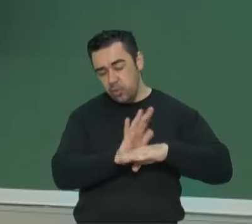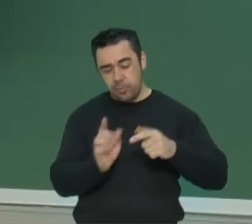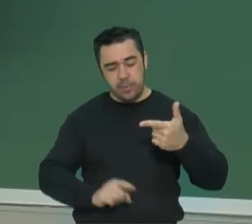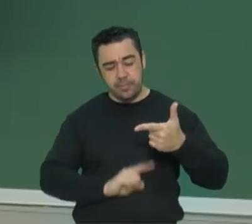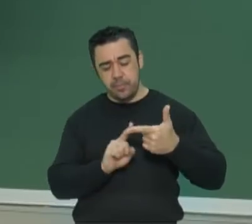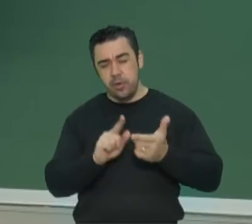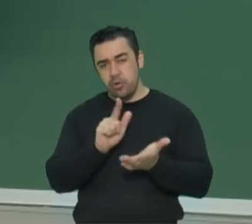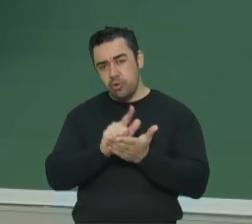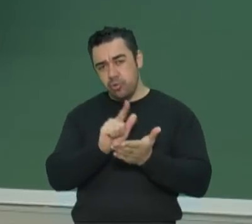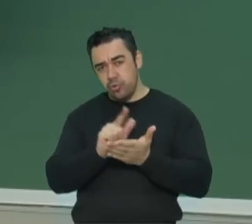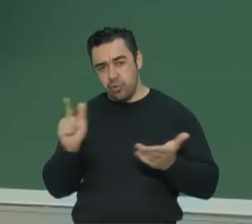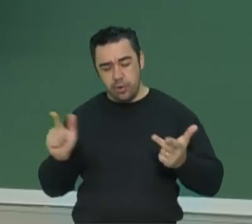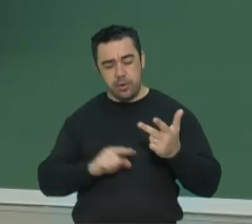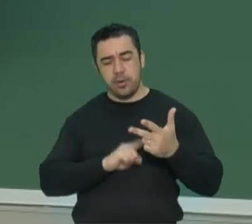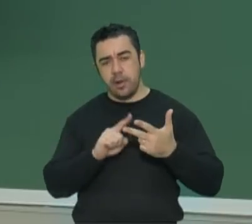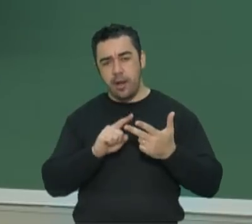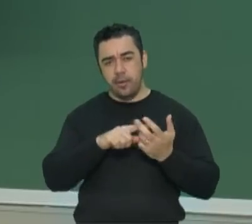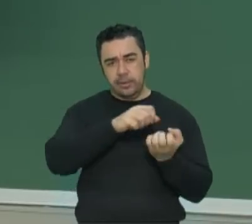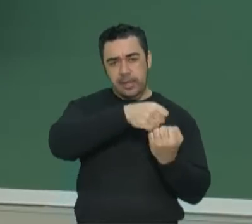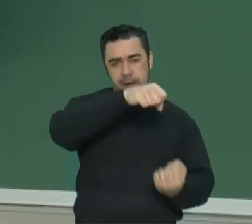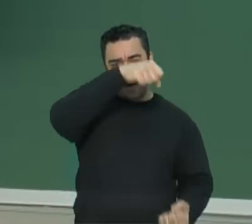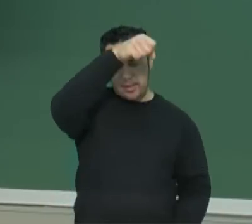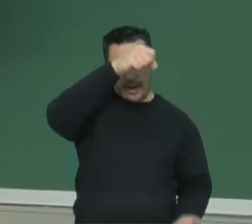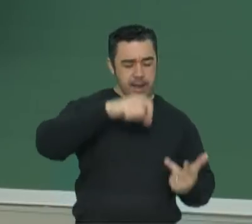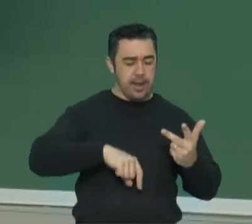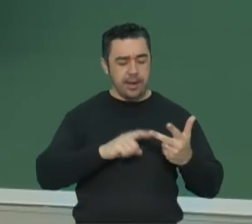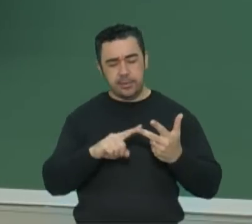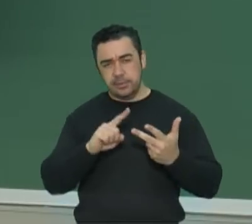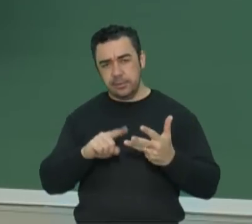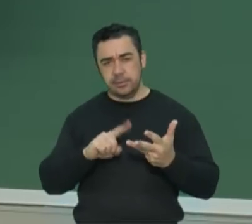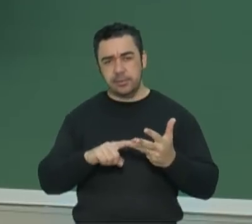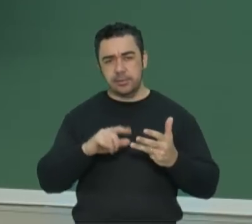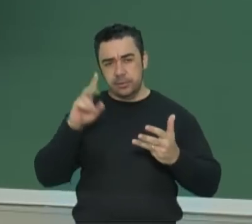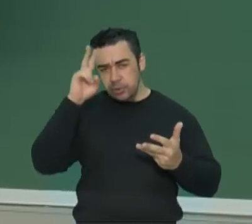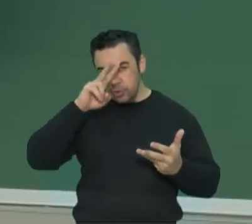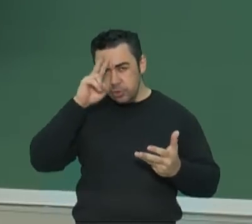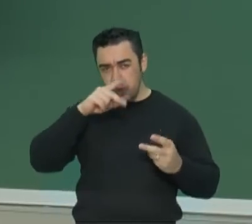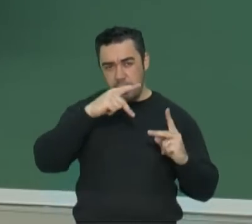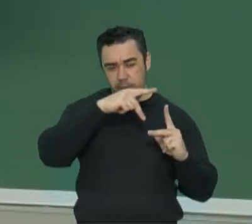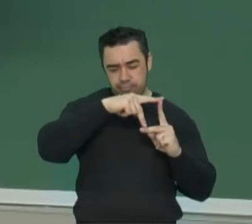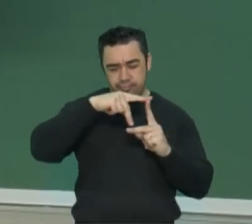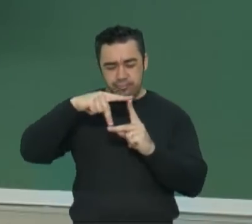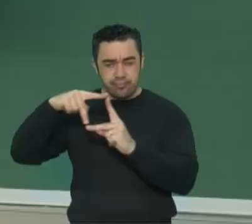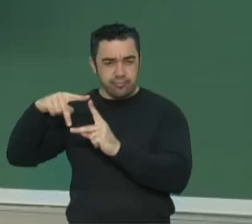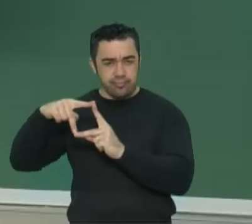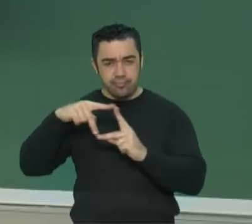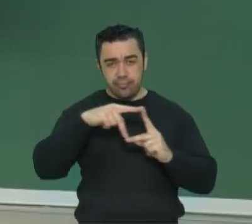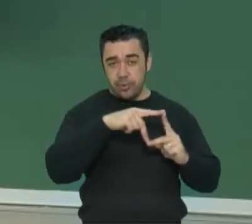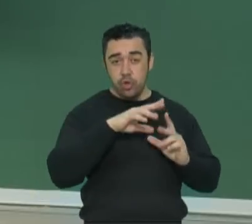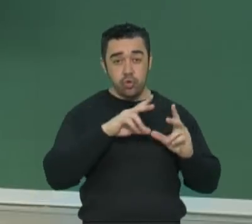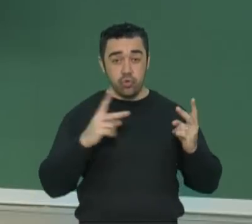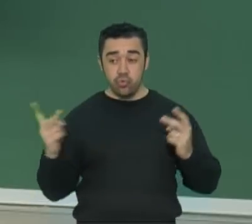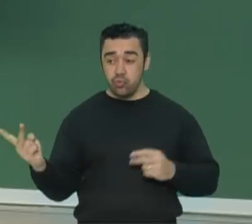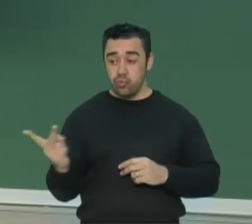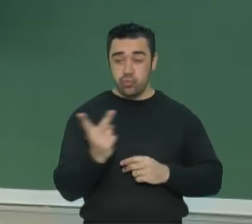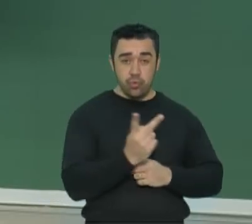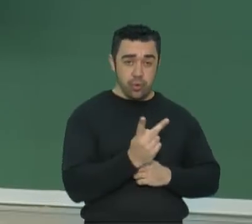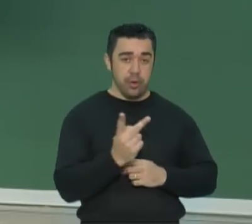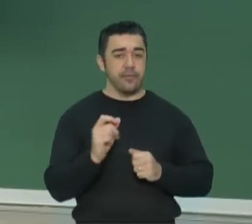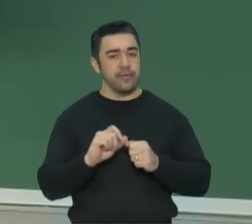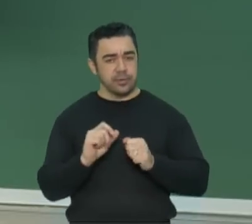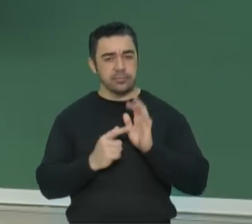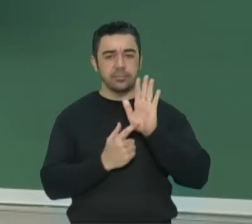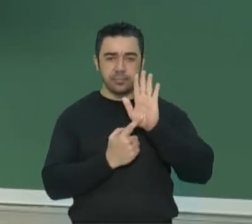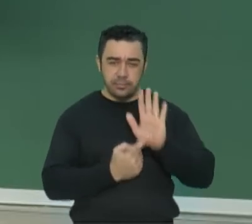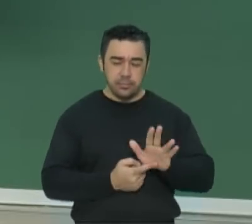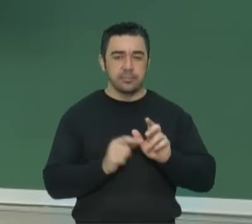jornais, cartazes, peças publicitárias, histórias em quadrinhos, todas elas de ambos os lados, tinham